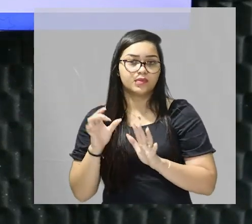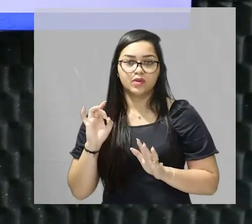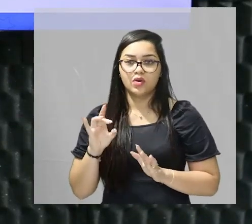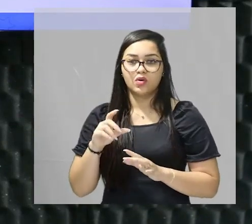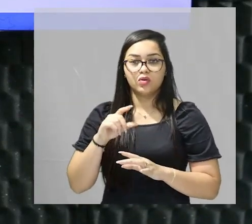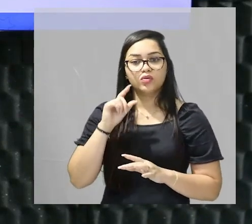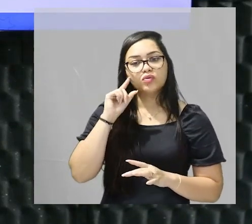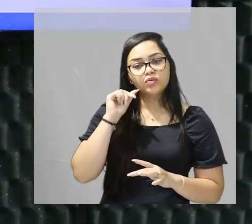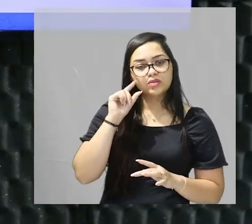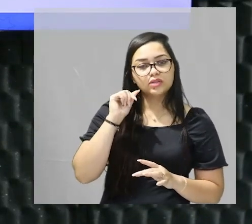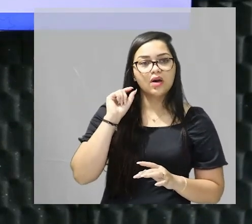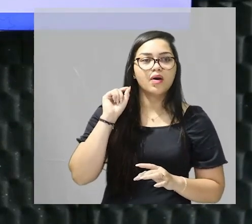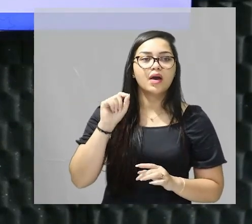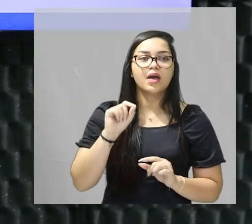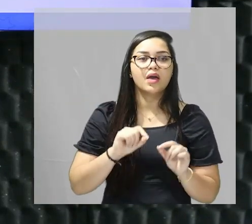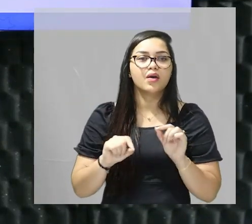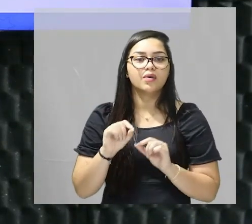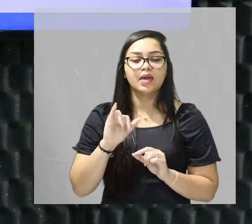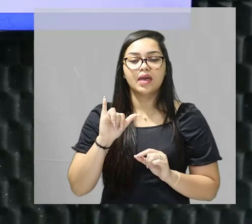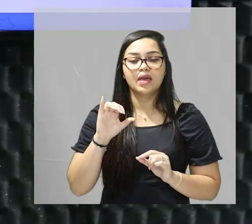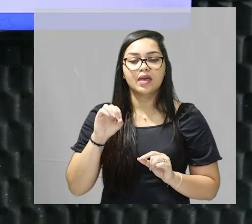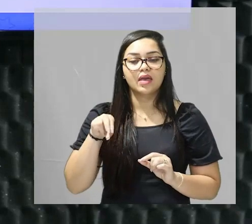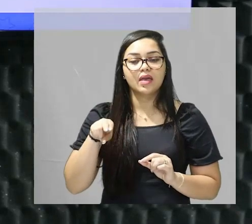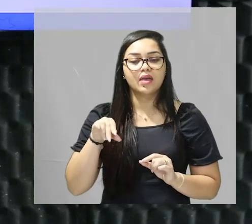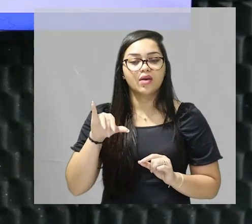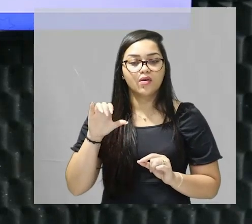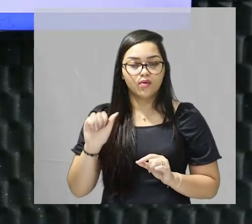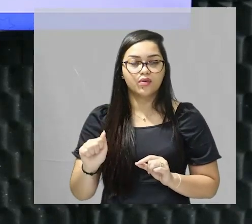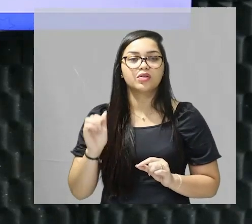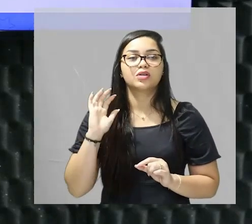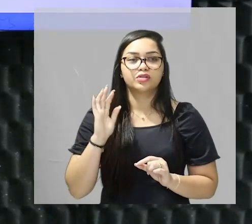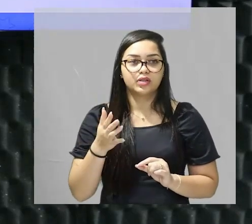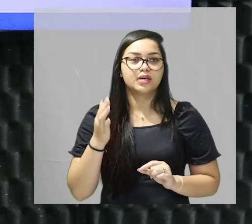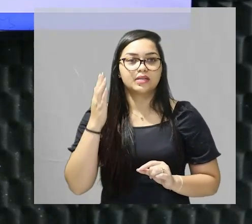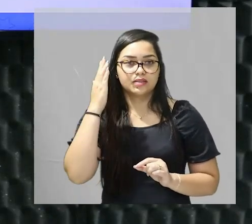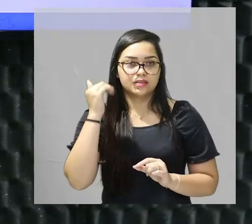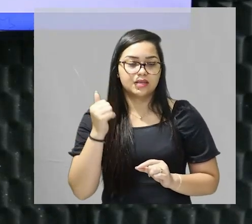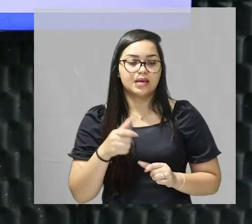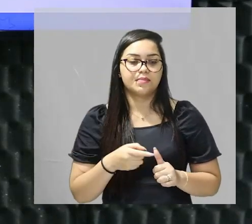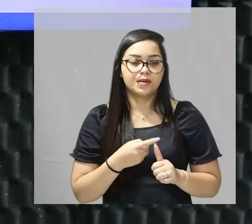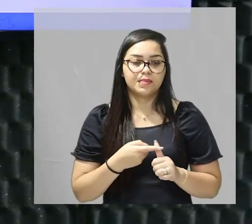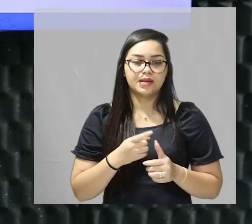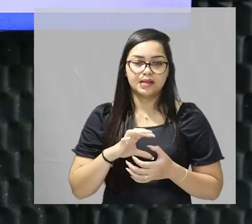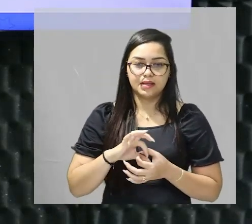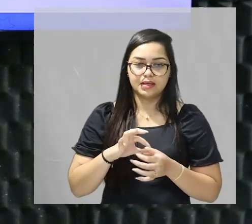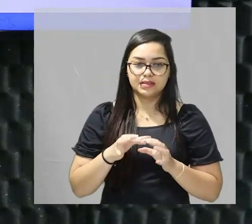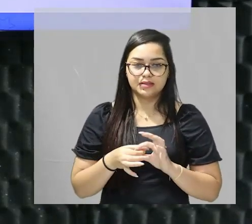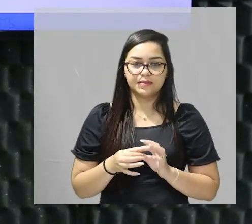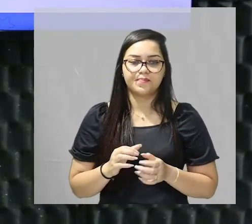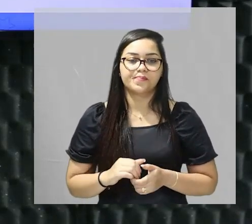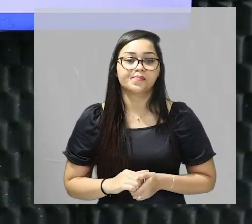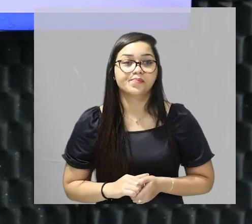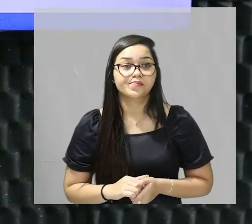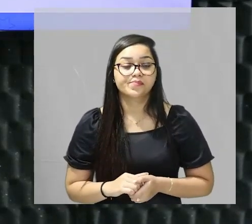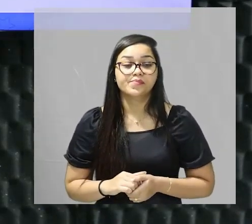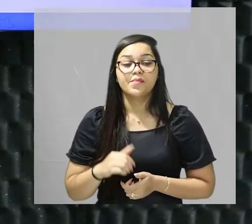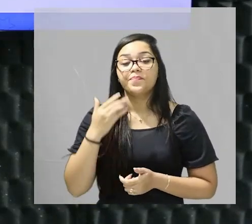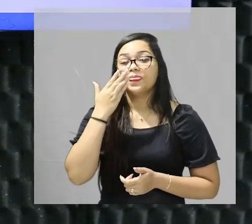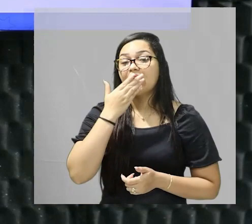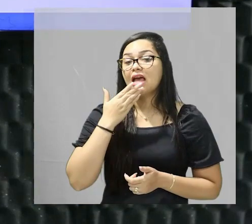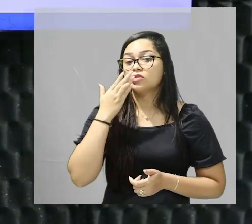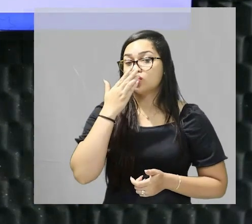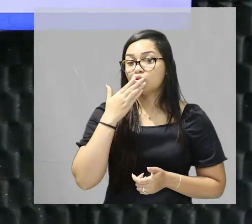cozinha é a ligação iônica, pronto. Já sei o primeiro tipo de ligação. Turminha, açúcar,